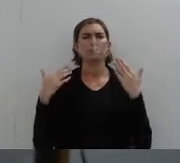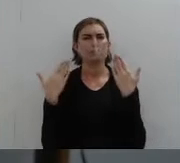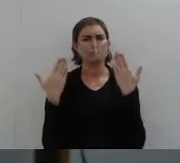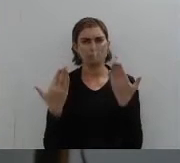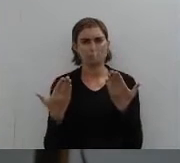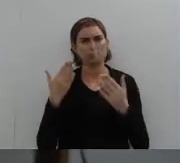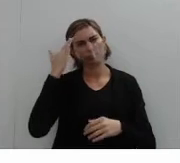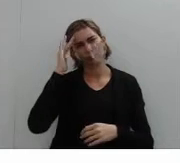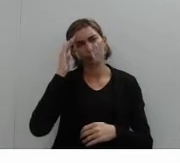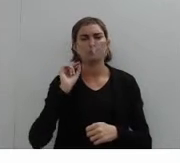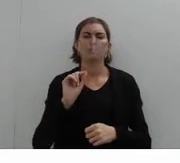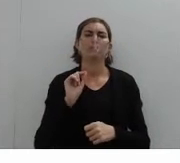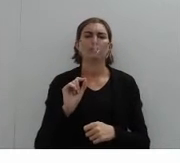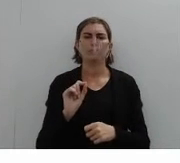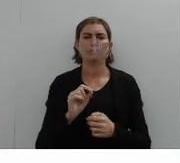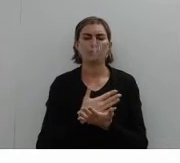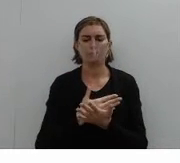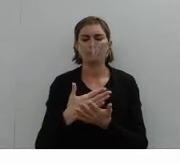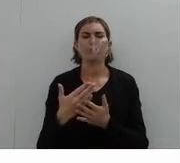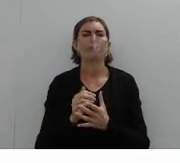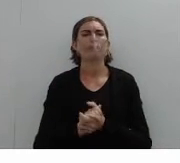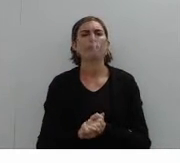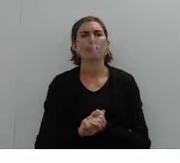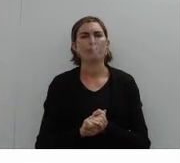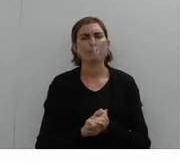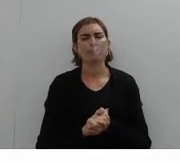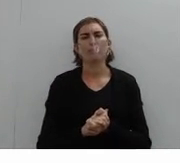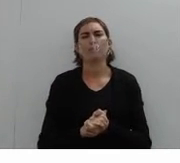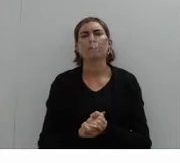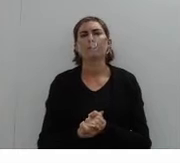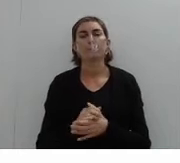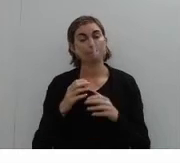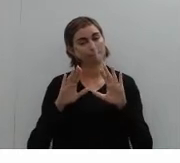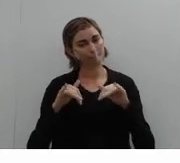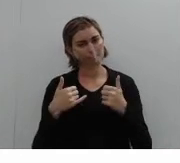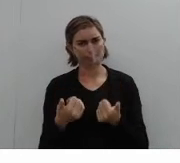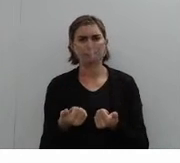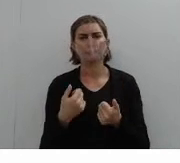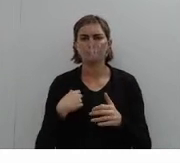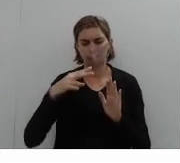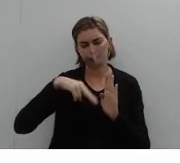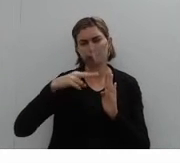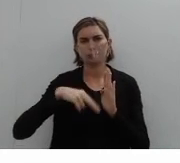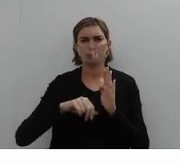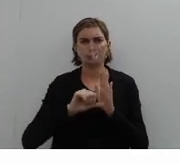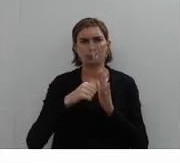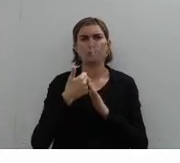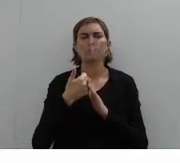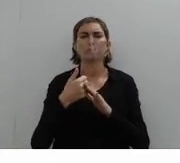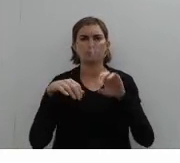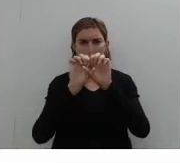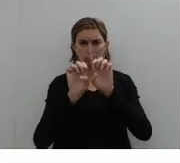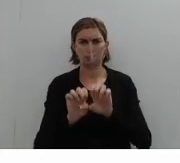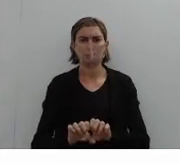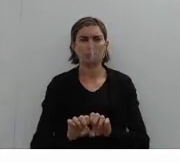possamos entender um pouco sobre a origem da moral. Bem, eu vou ler primeiro para vocês a estrutura